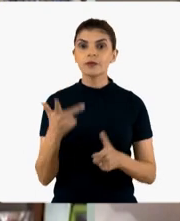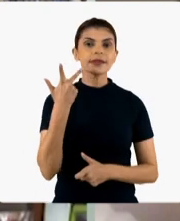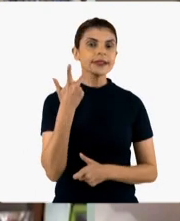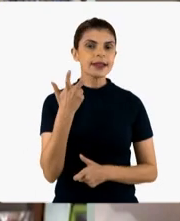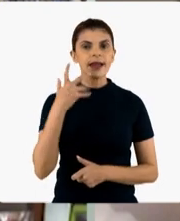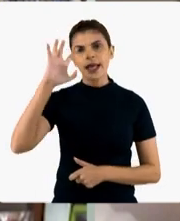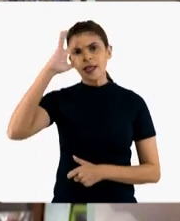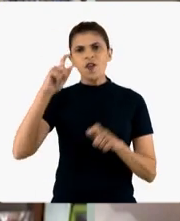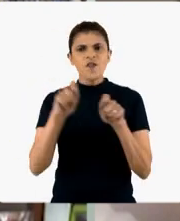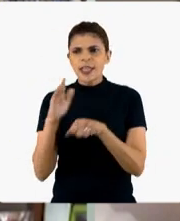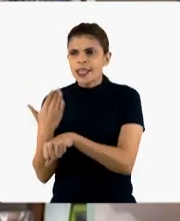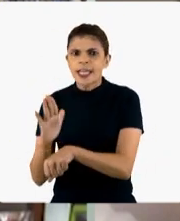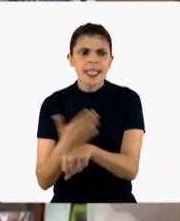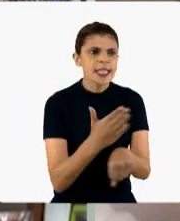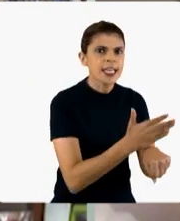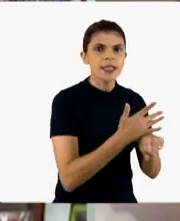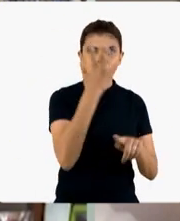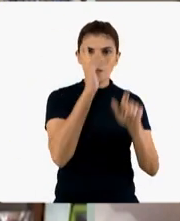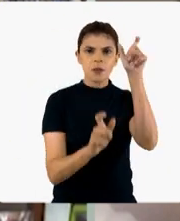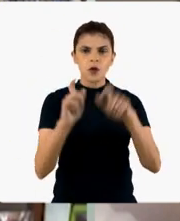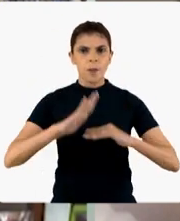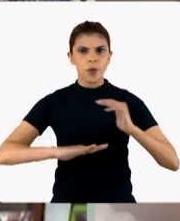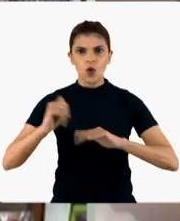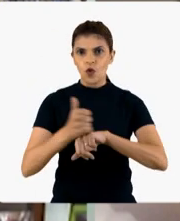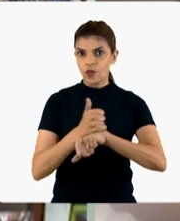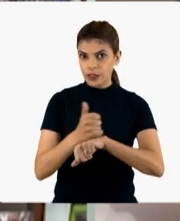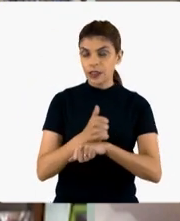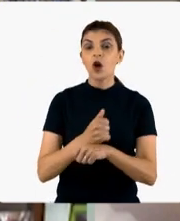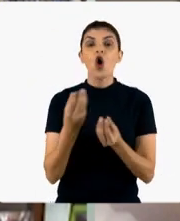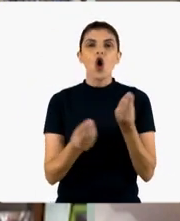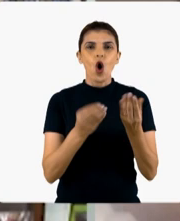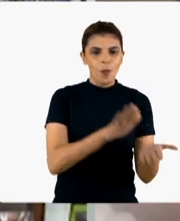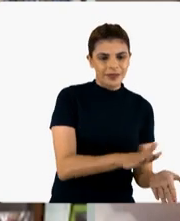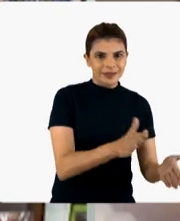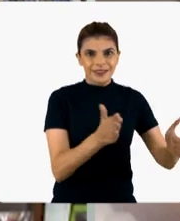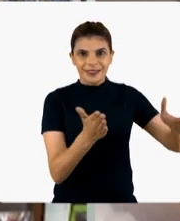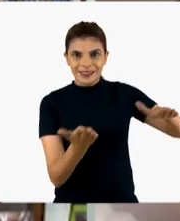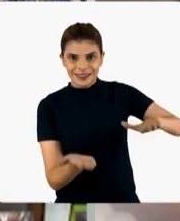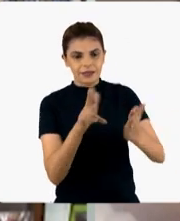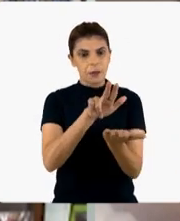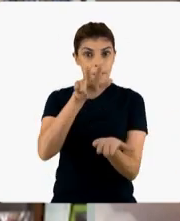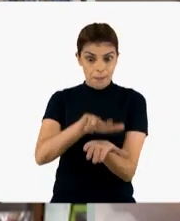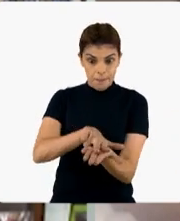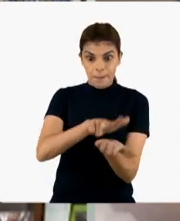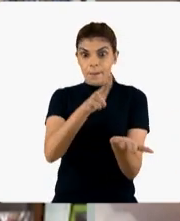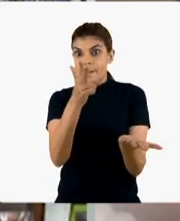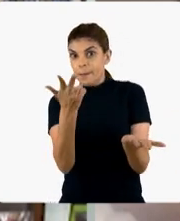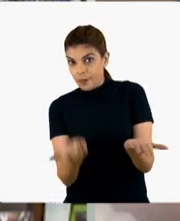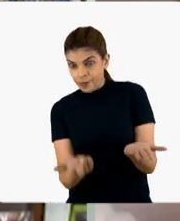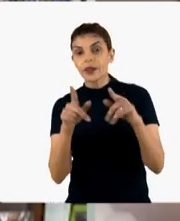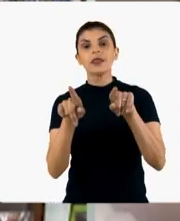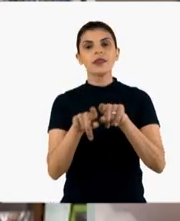no Ceará, e a gente resolveu fazer mega treinamento em ventilação e inclusive pronação. O resultado é interessante,